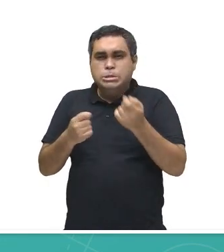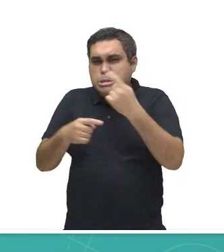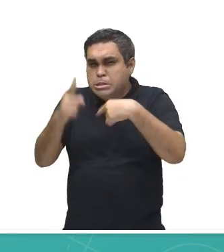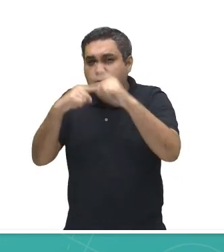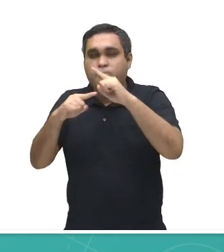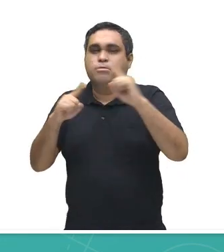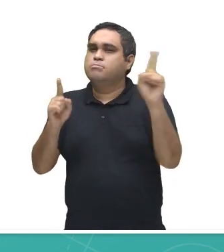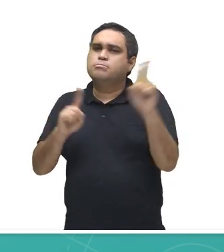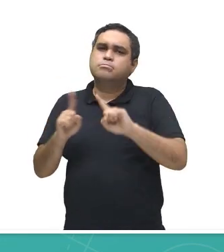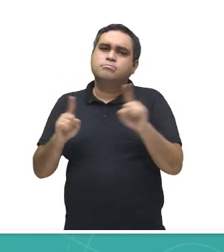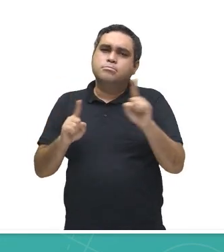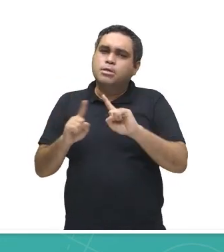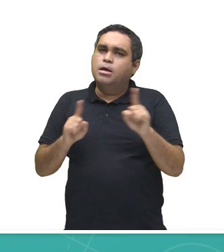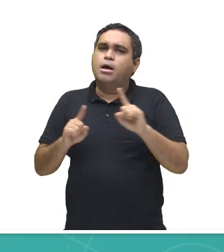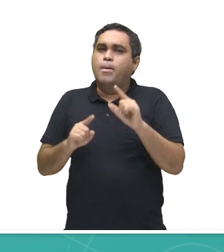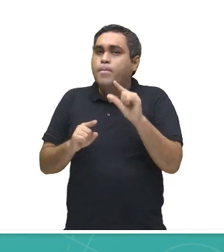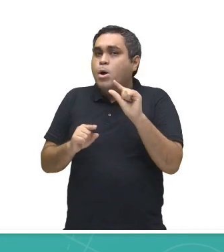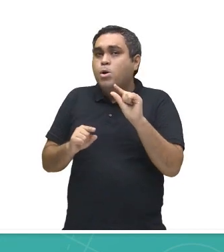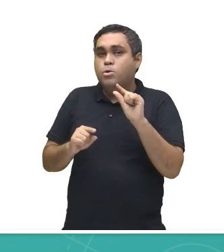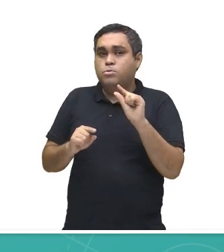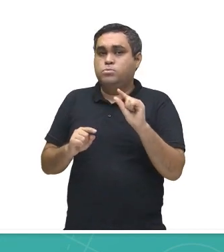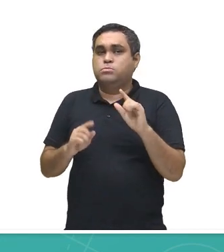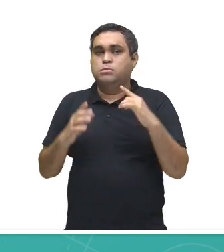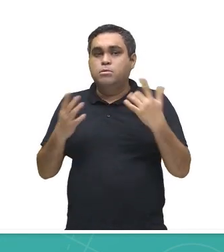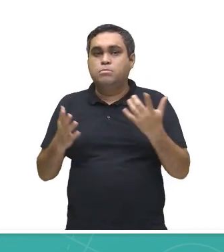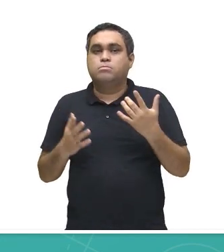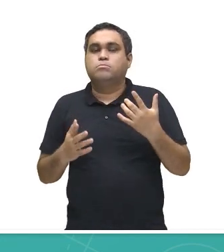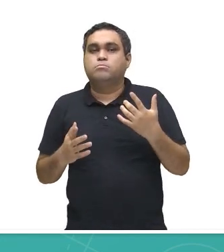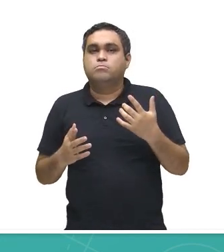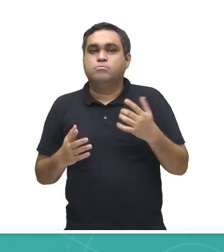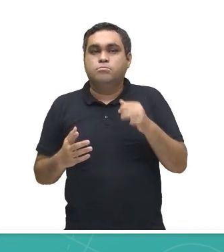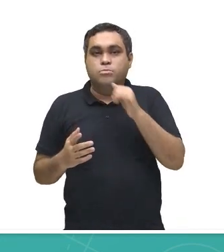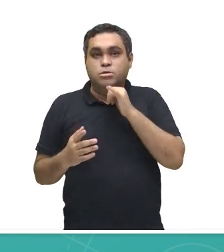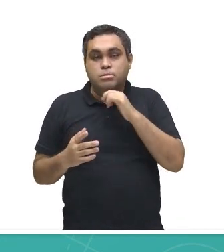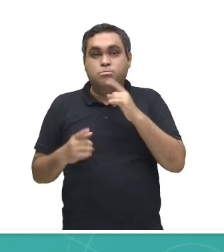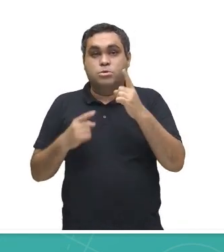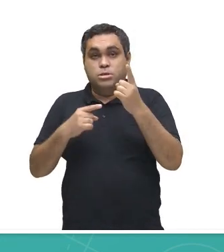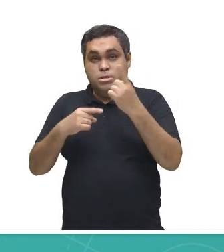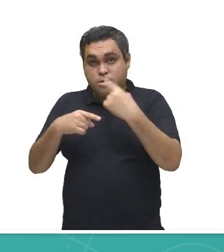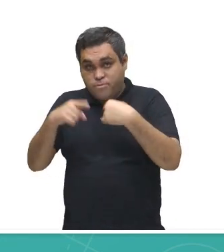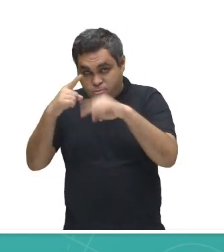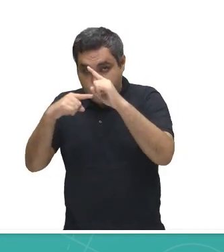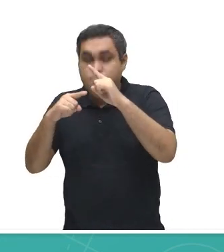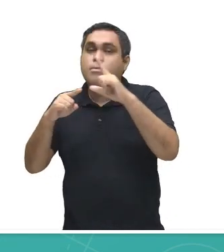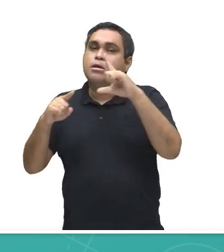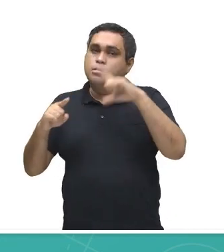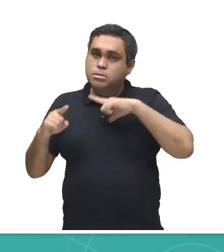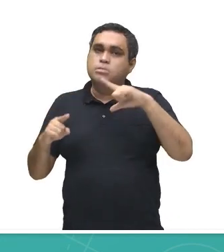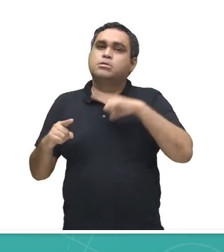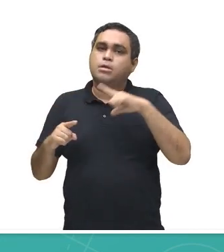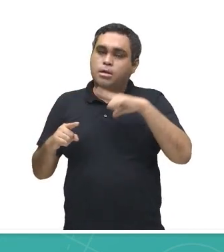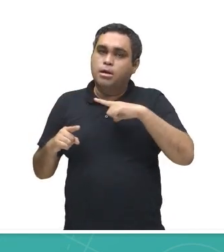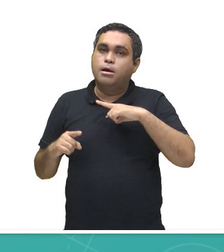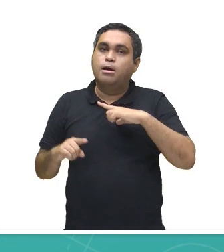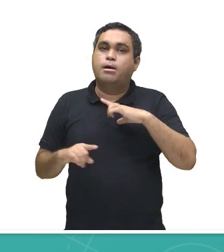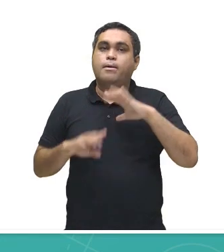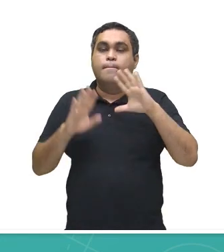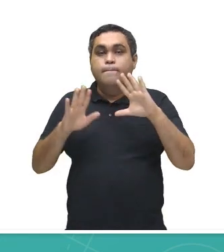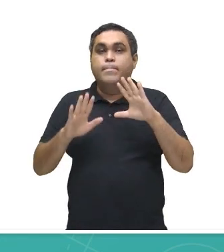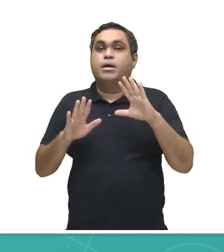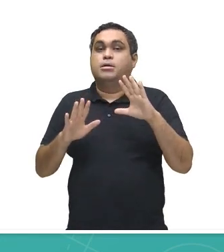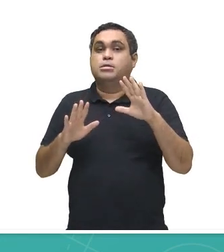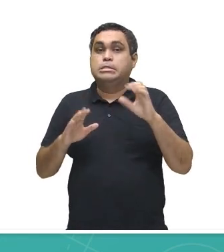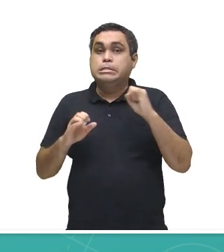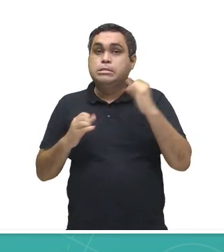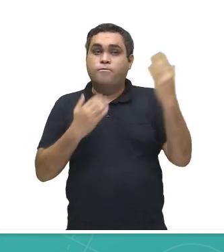essa parte econômica do Nordeste tem seu desenvolvimento? Tem, se desenvolve bastante a cada ano que passa, porém, se a gente